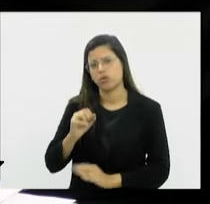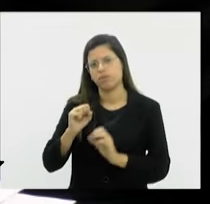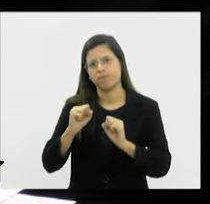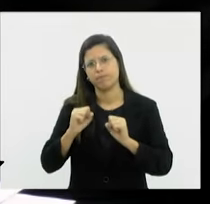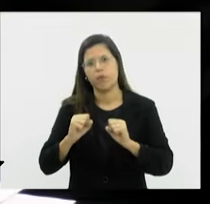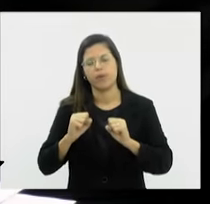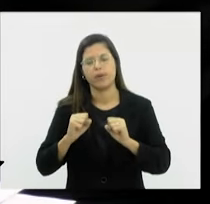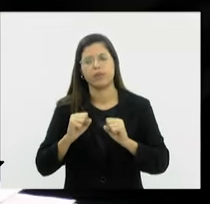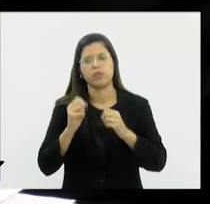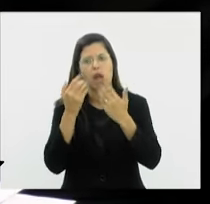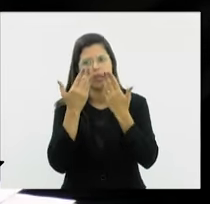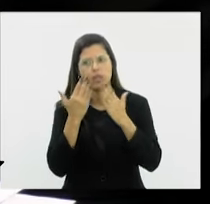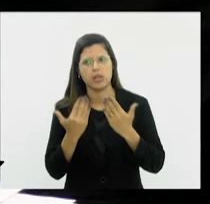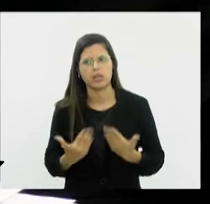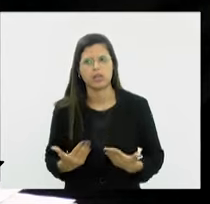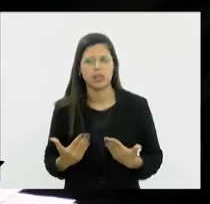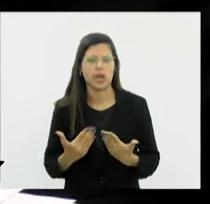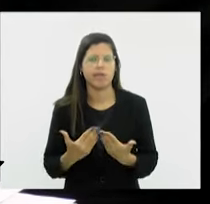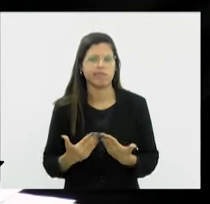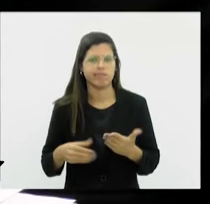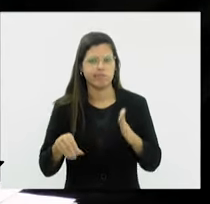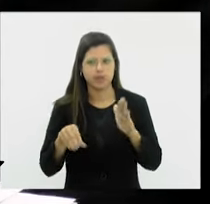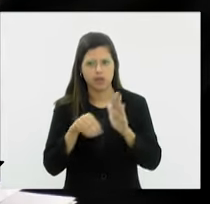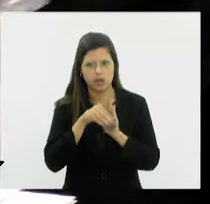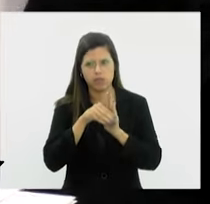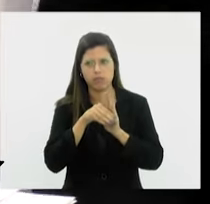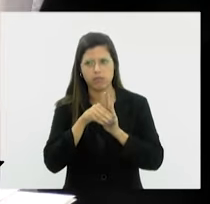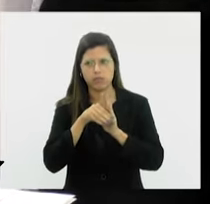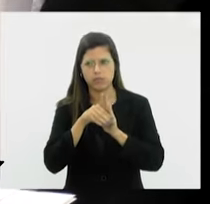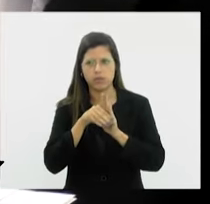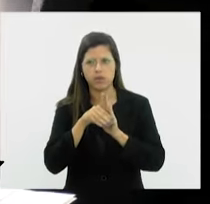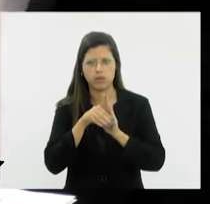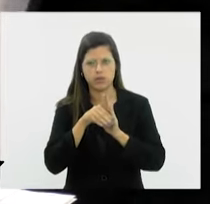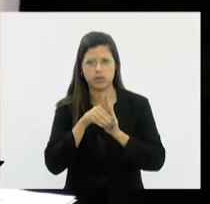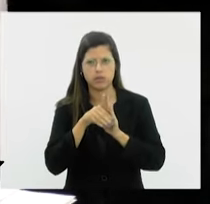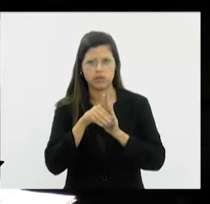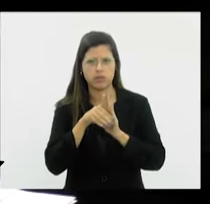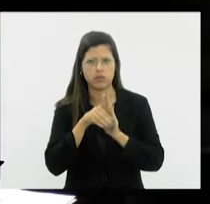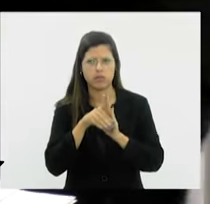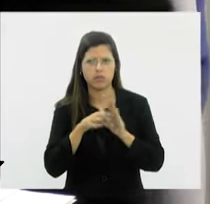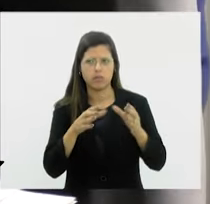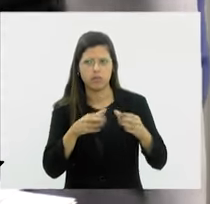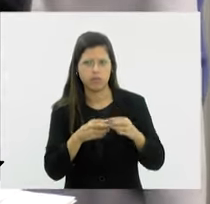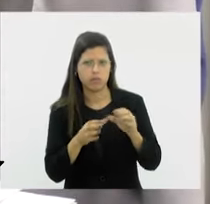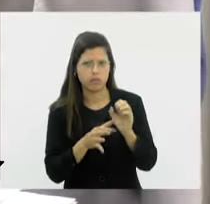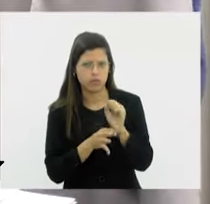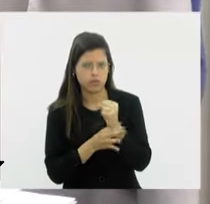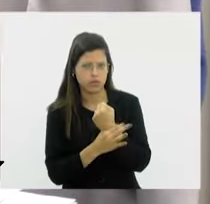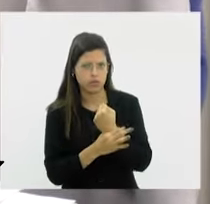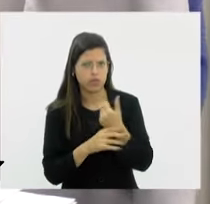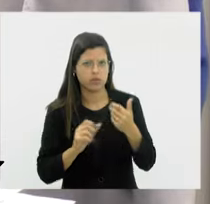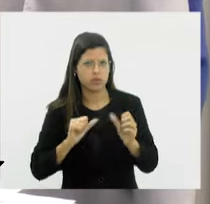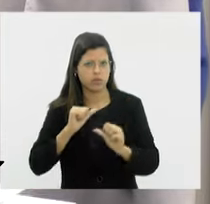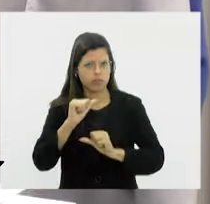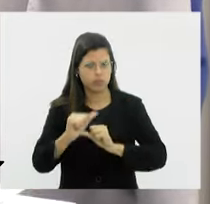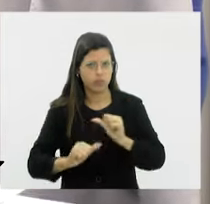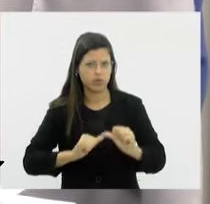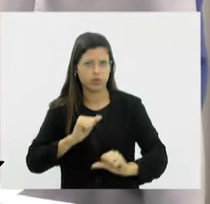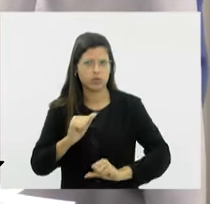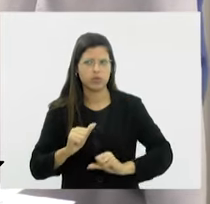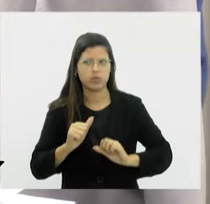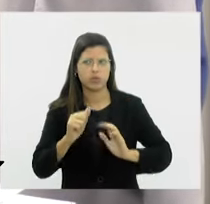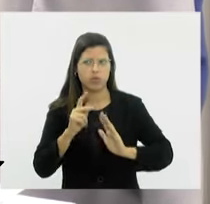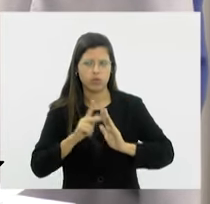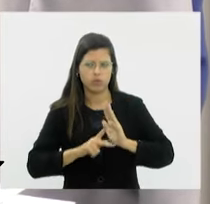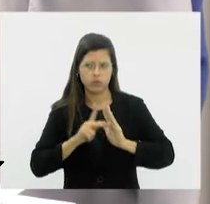verificar que a emenda trazida pela Comissão de Segurança ela mudou substancialmente o projeto à